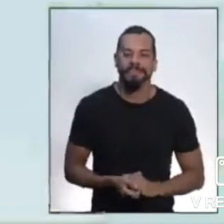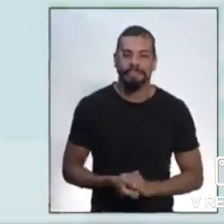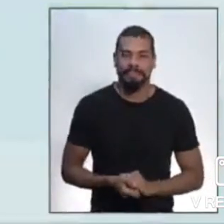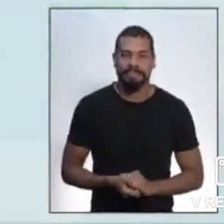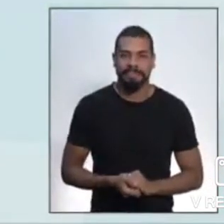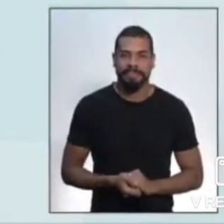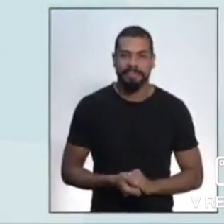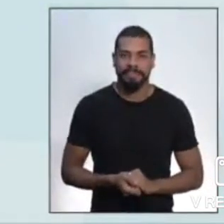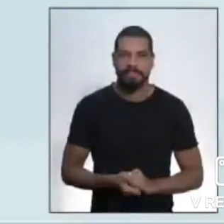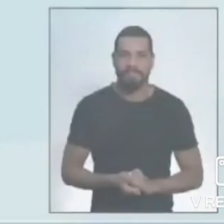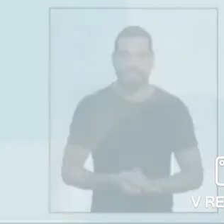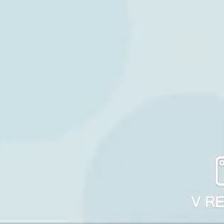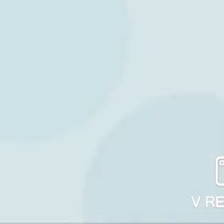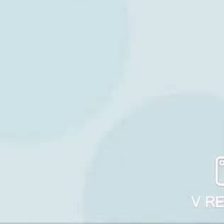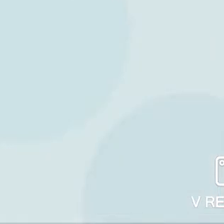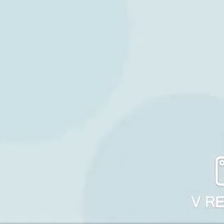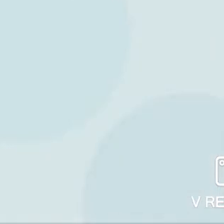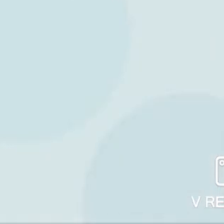Ok.